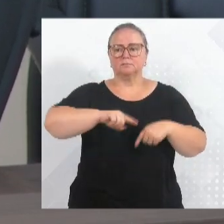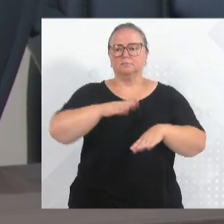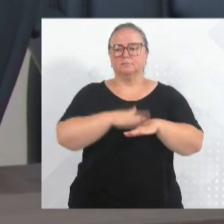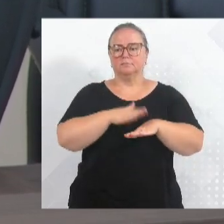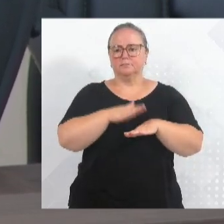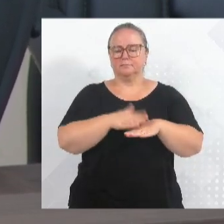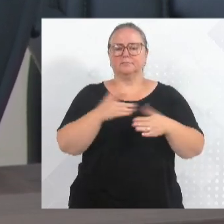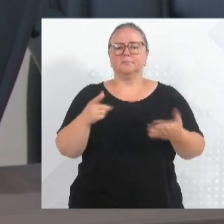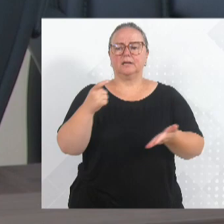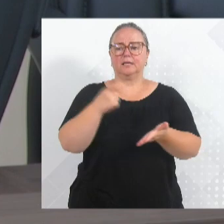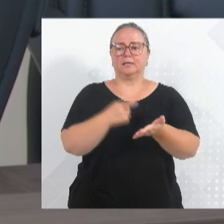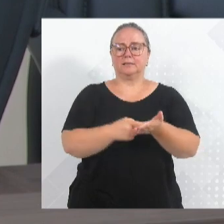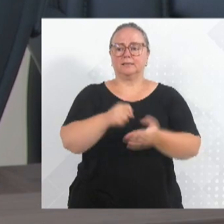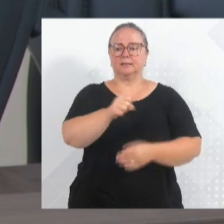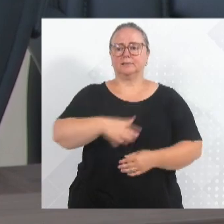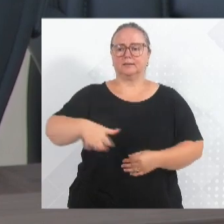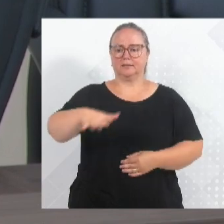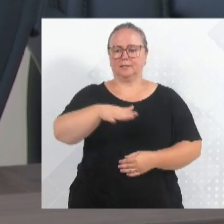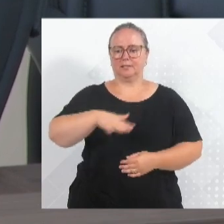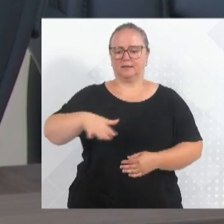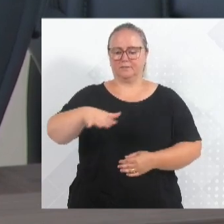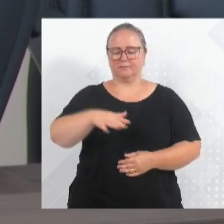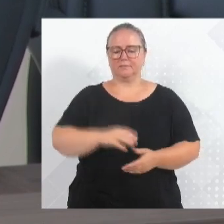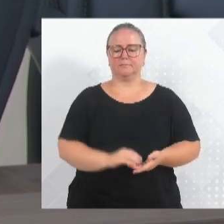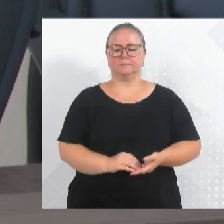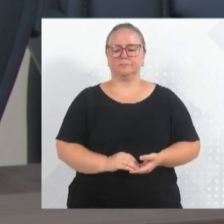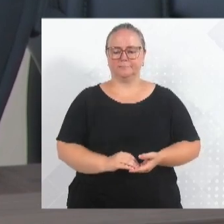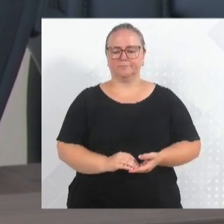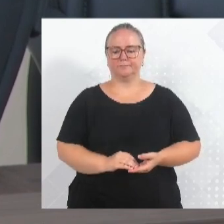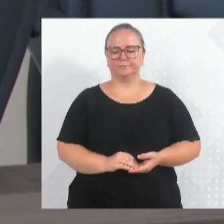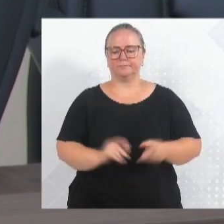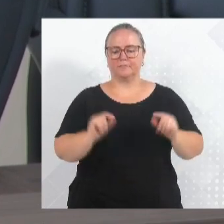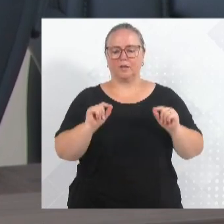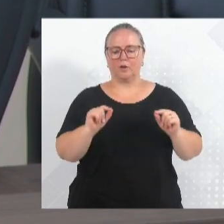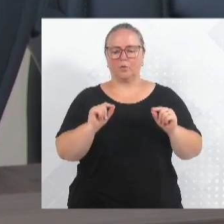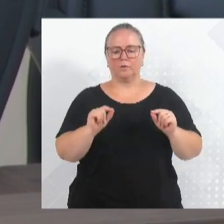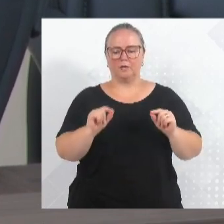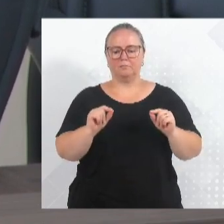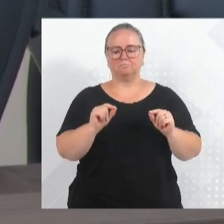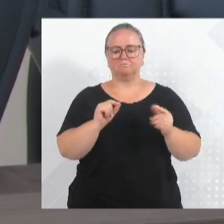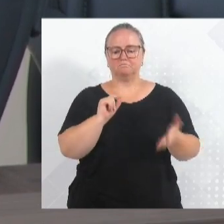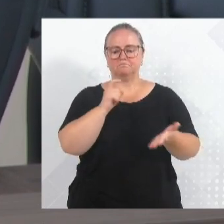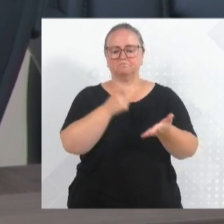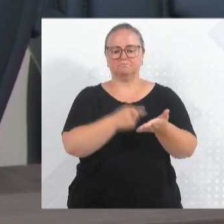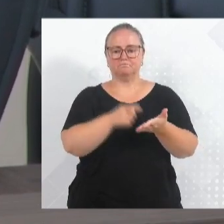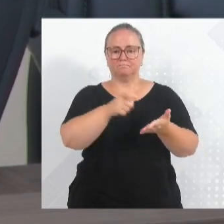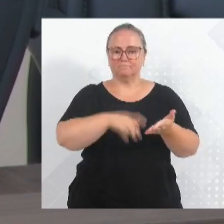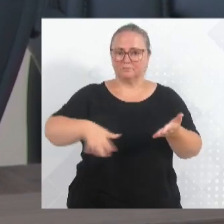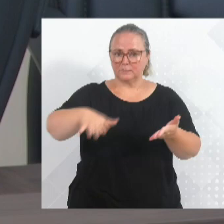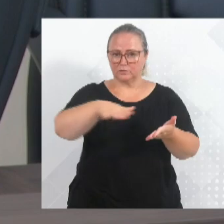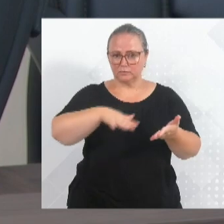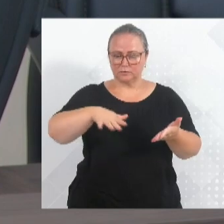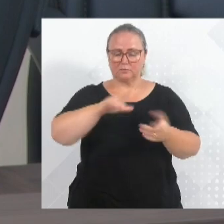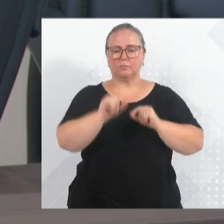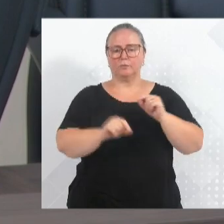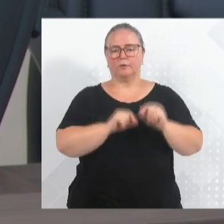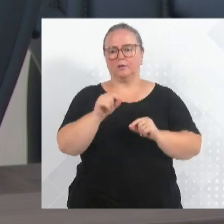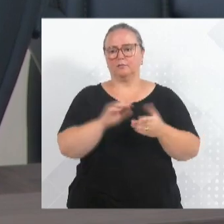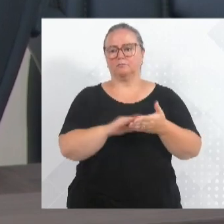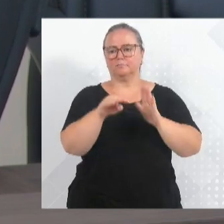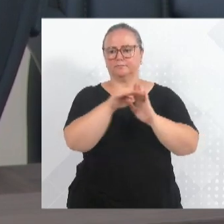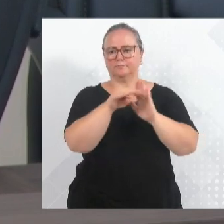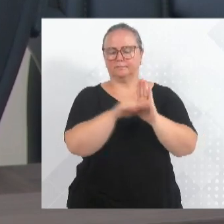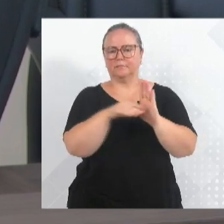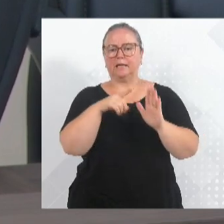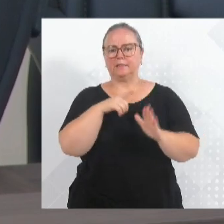da tarifa social, o que nós estamos fazendo de tarifa social é utilizando o critério do